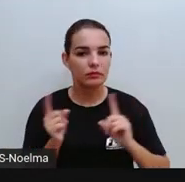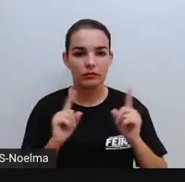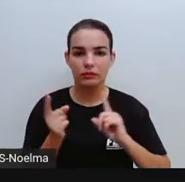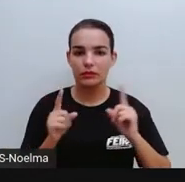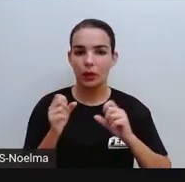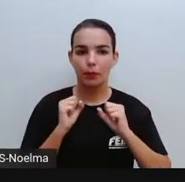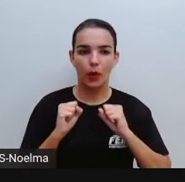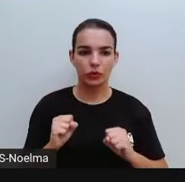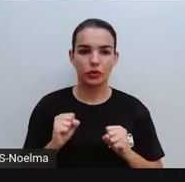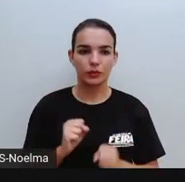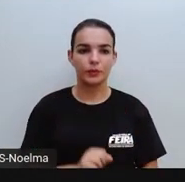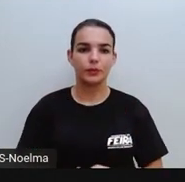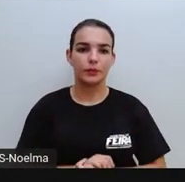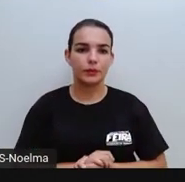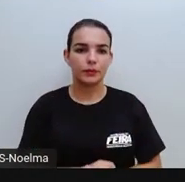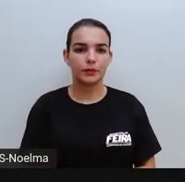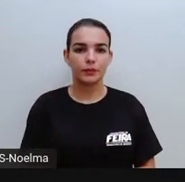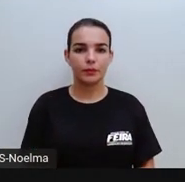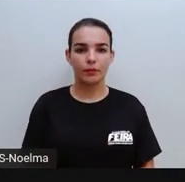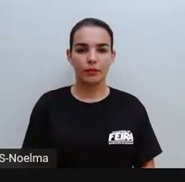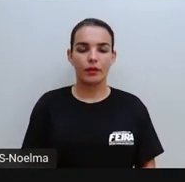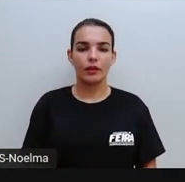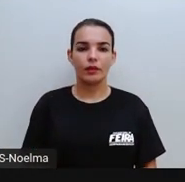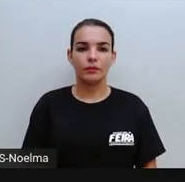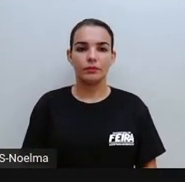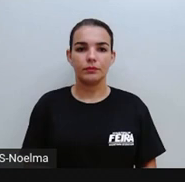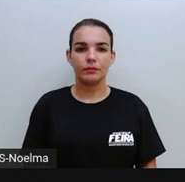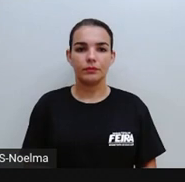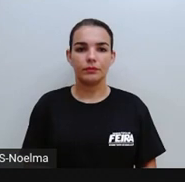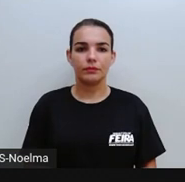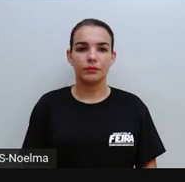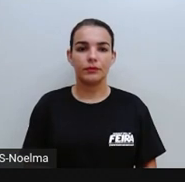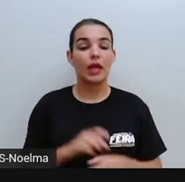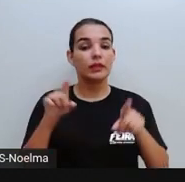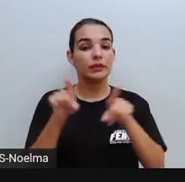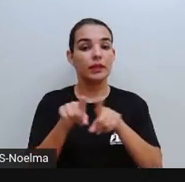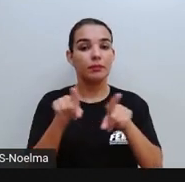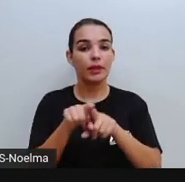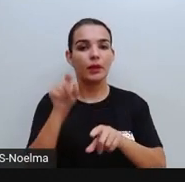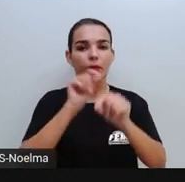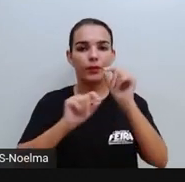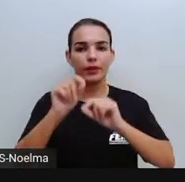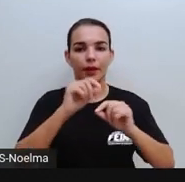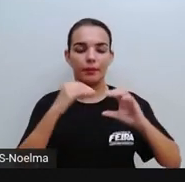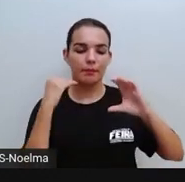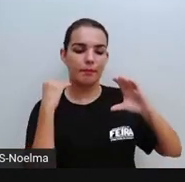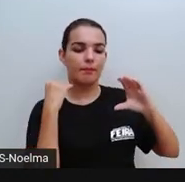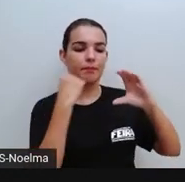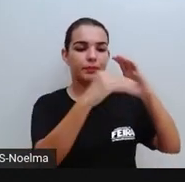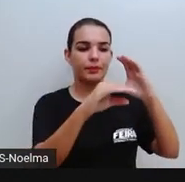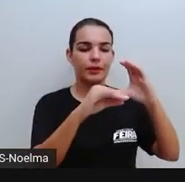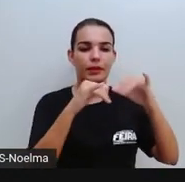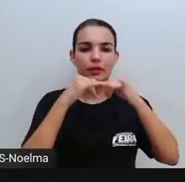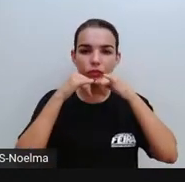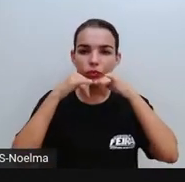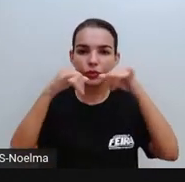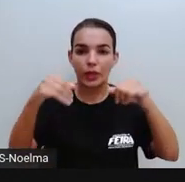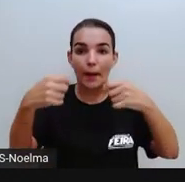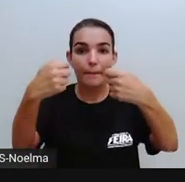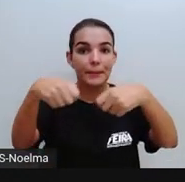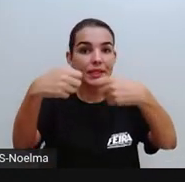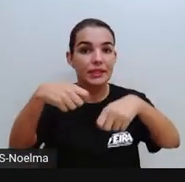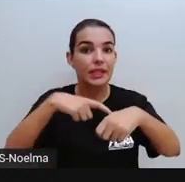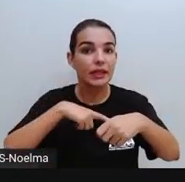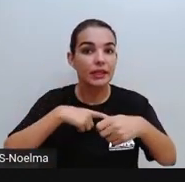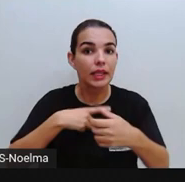certo e ao transmitir uma notícia né é deve-se passar informação limpa